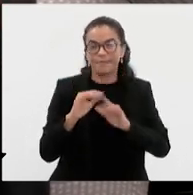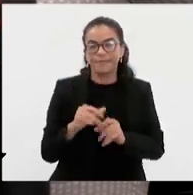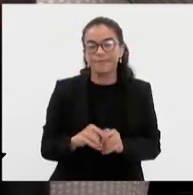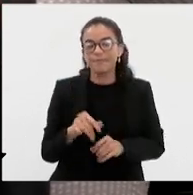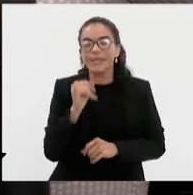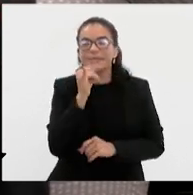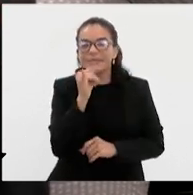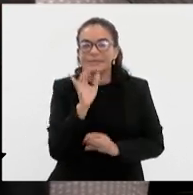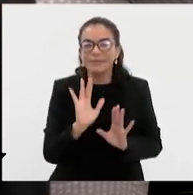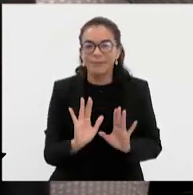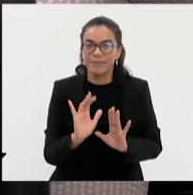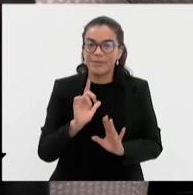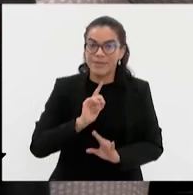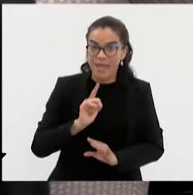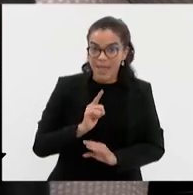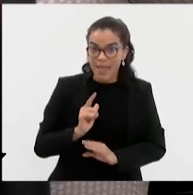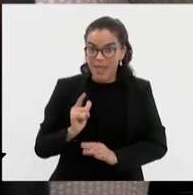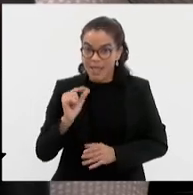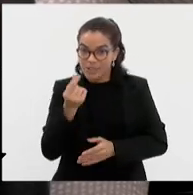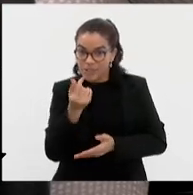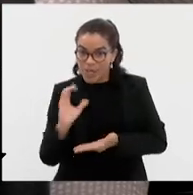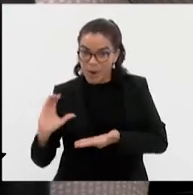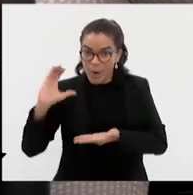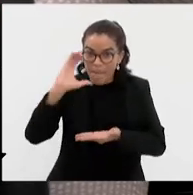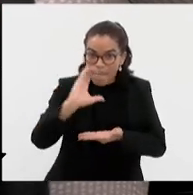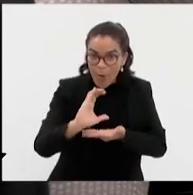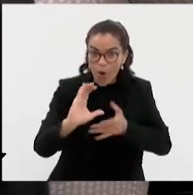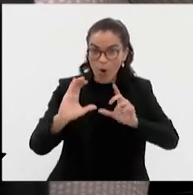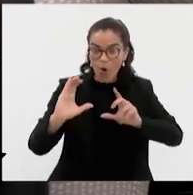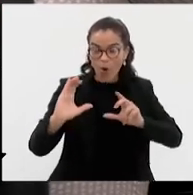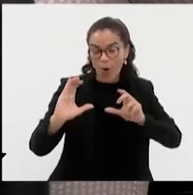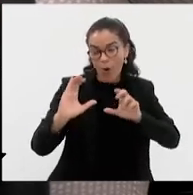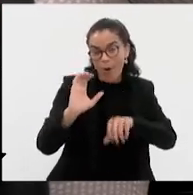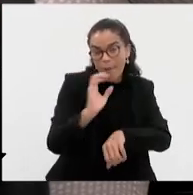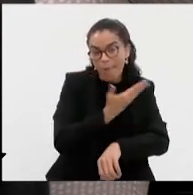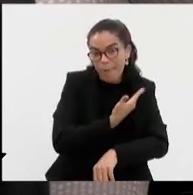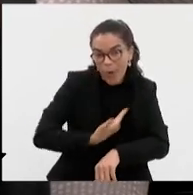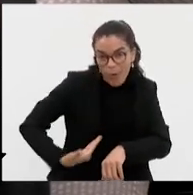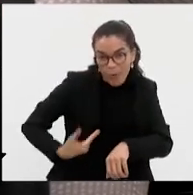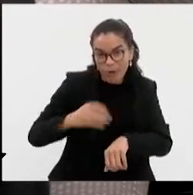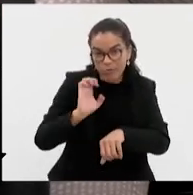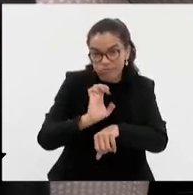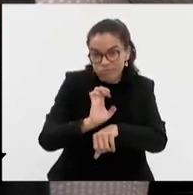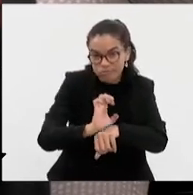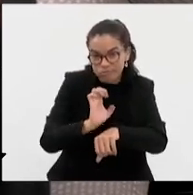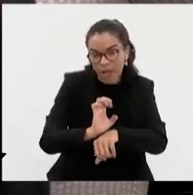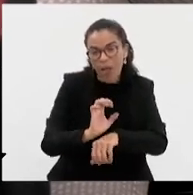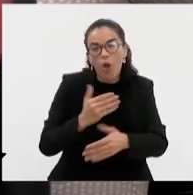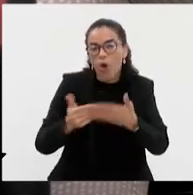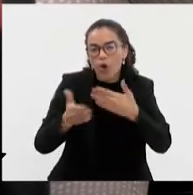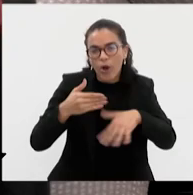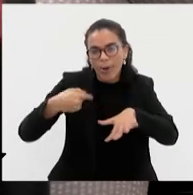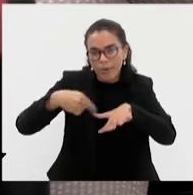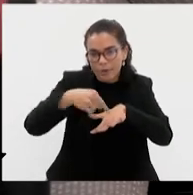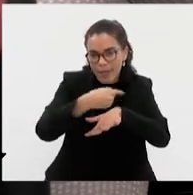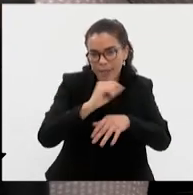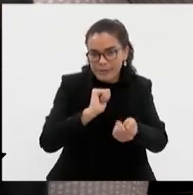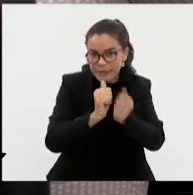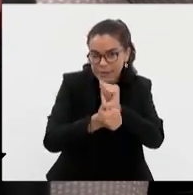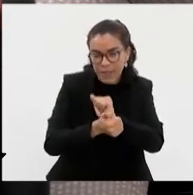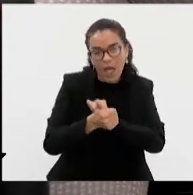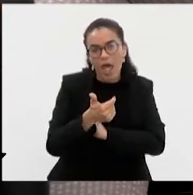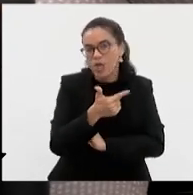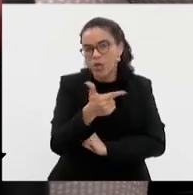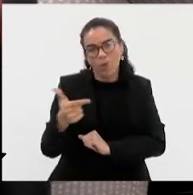tiver aporte de recurso público para patrocinar qualquer tipo de evento em qualquer modalidade esportiva, não